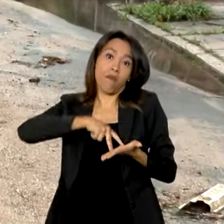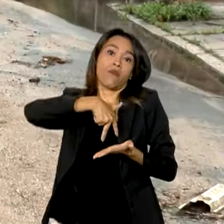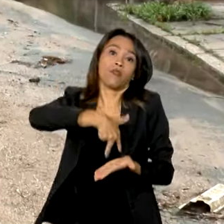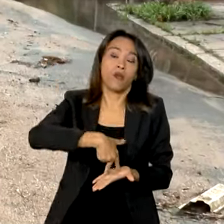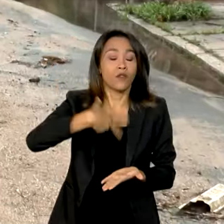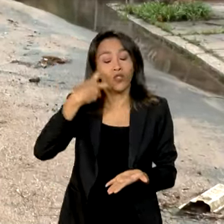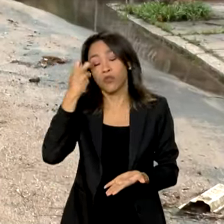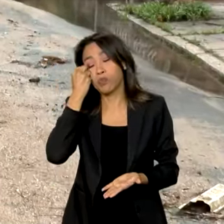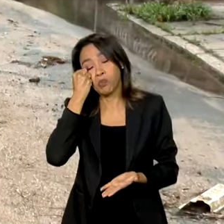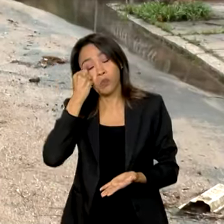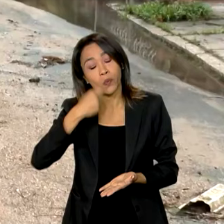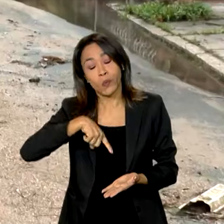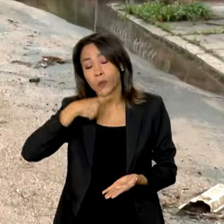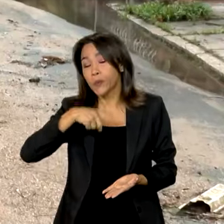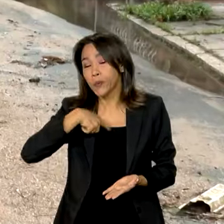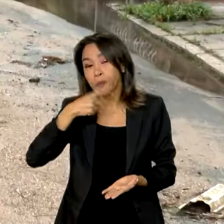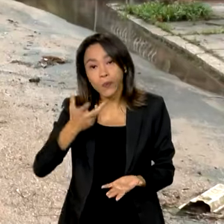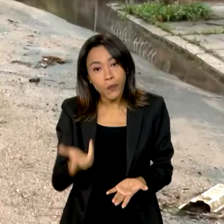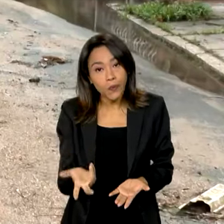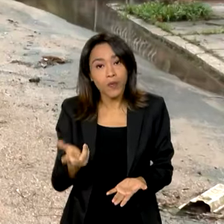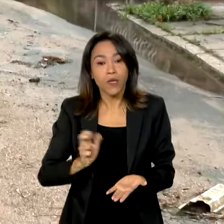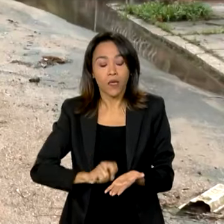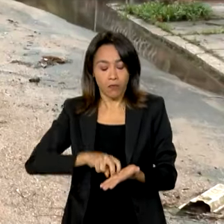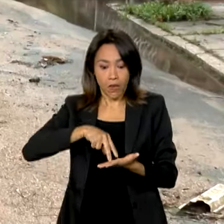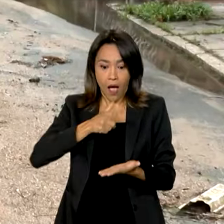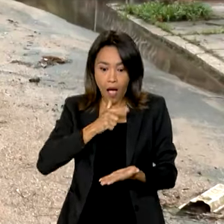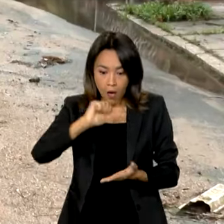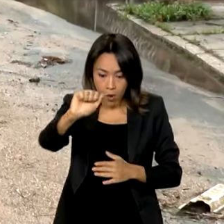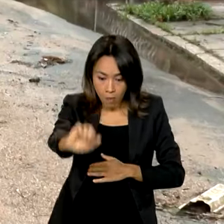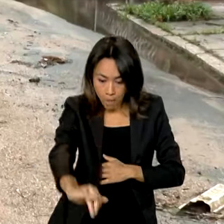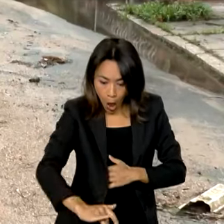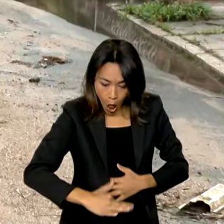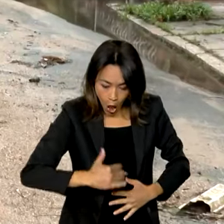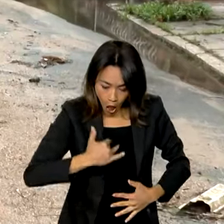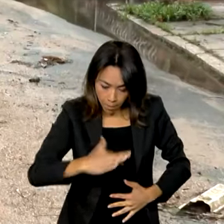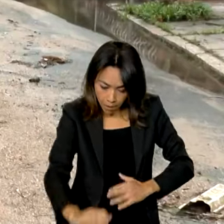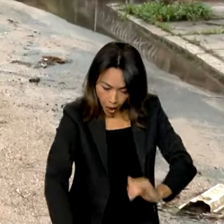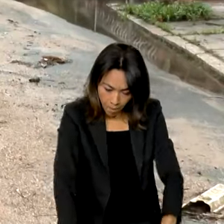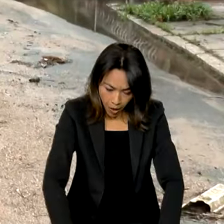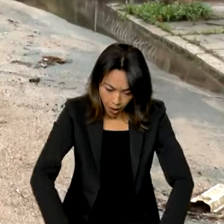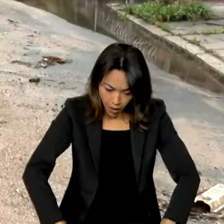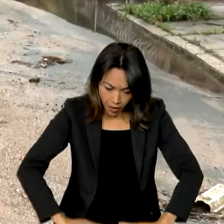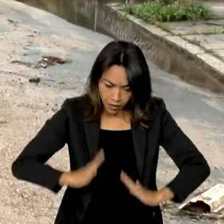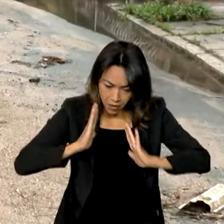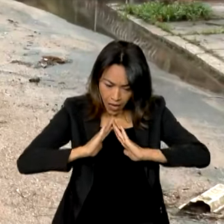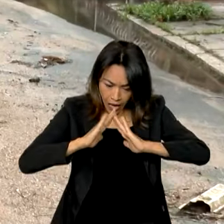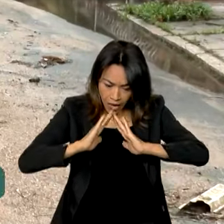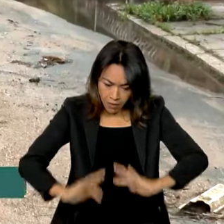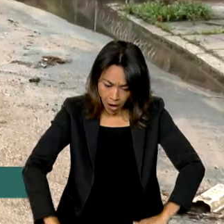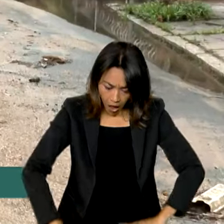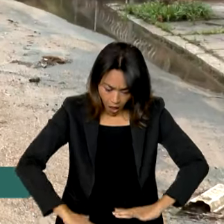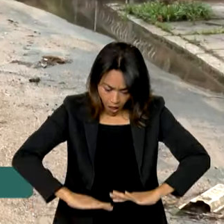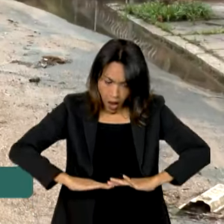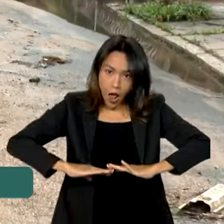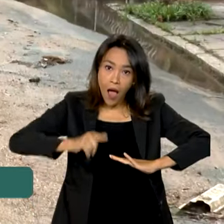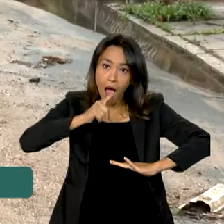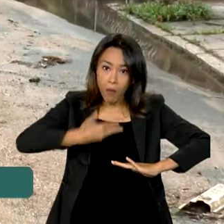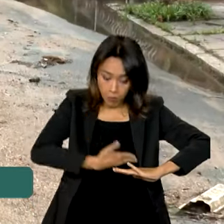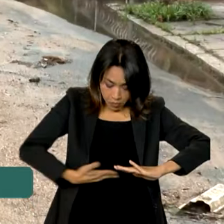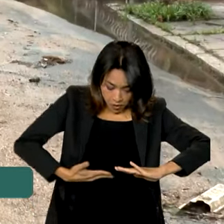verdade, a gente não dorme direito, né? Já tinha água na minha casa e começou a subir muito rápido. Daí, em 2 horas, eu já estava com água na